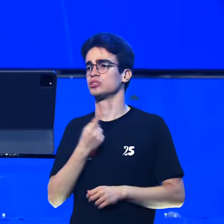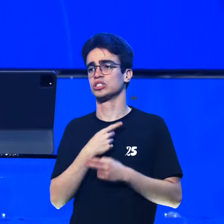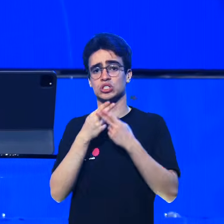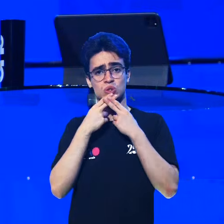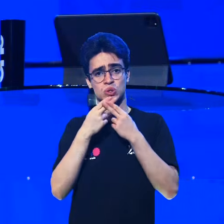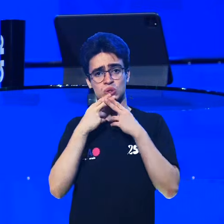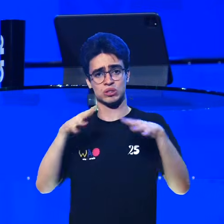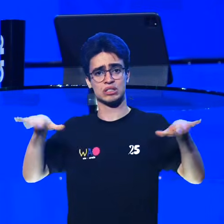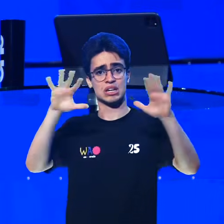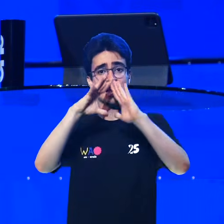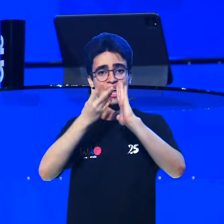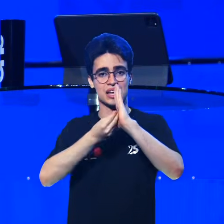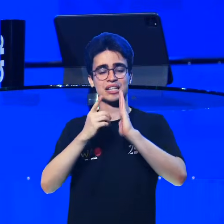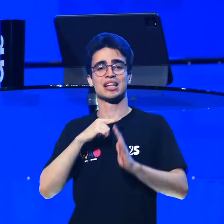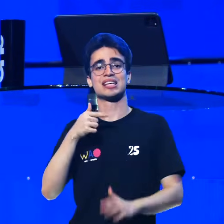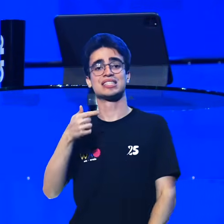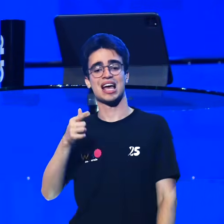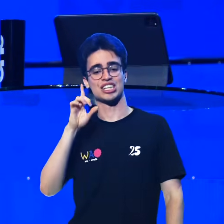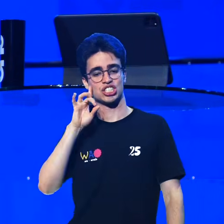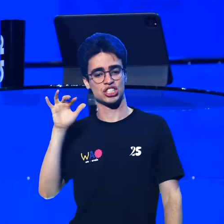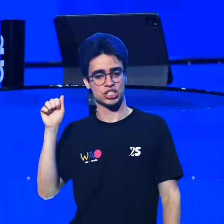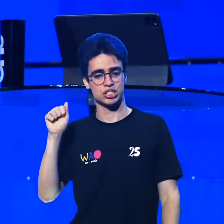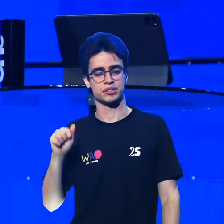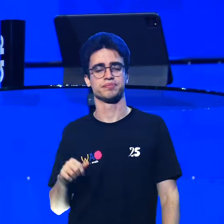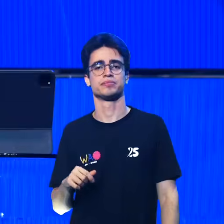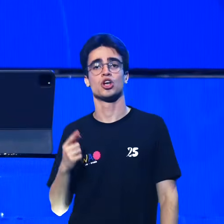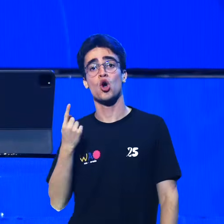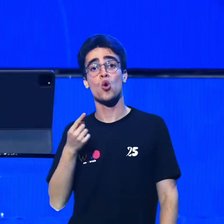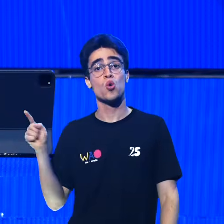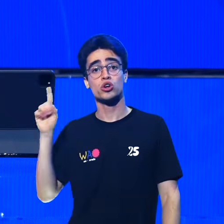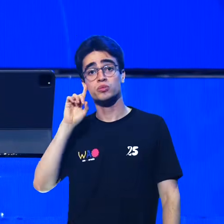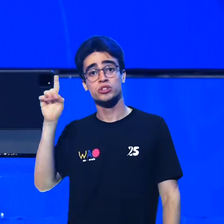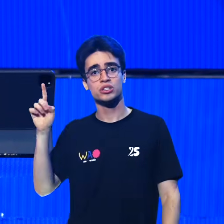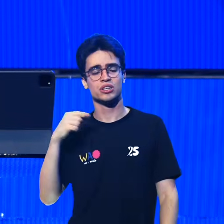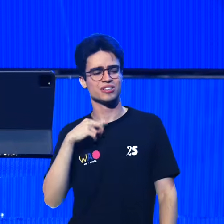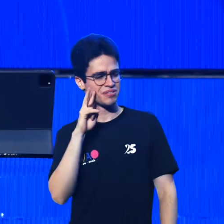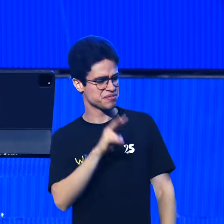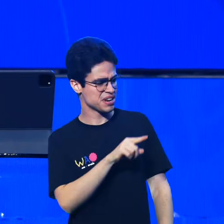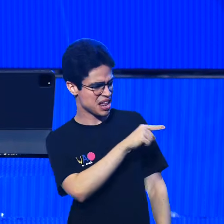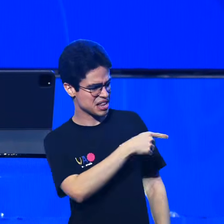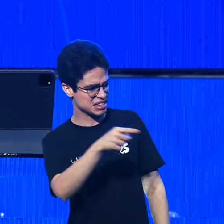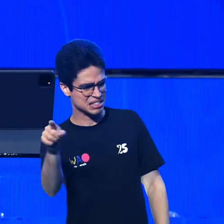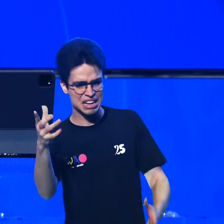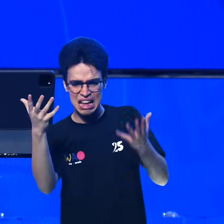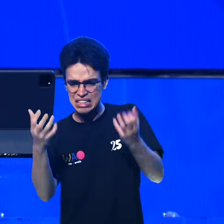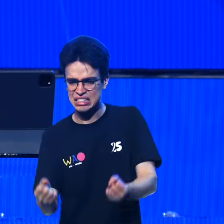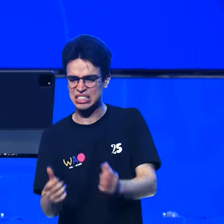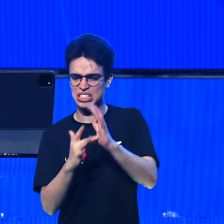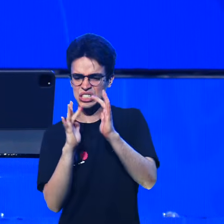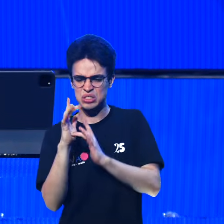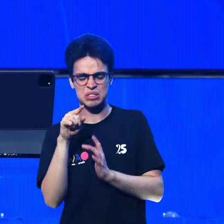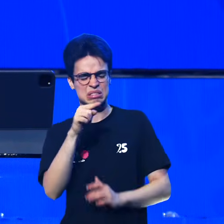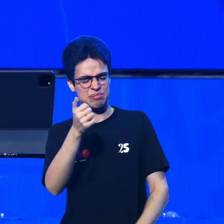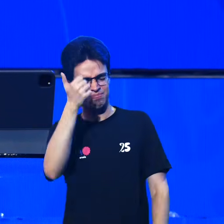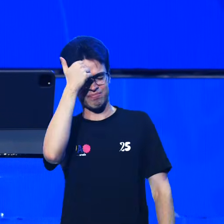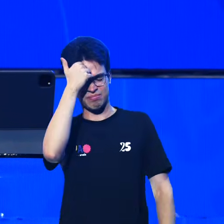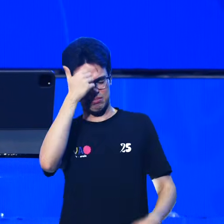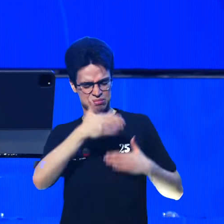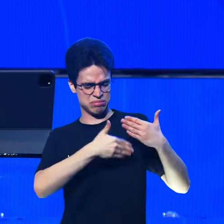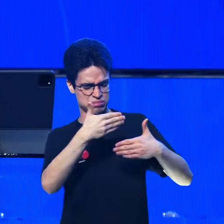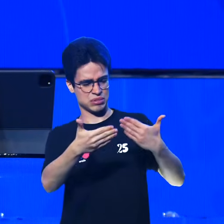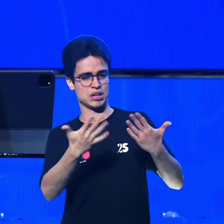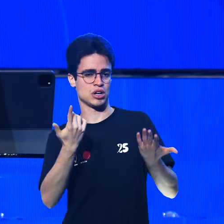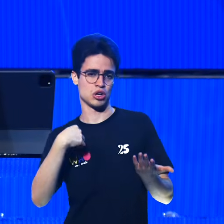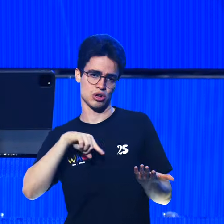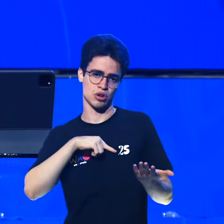na igreja 7 dias. No último dia eu vi ele vindo para frente, chorando, quebrantado. Nós iríamos